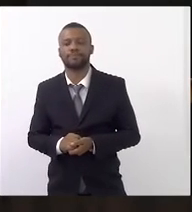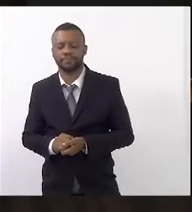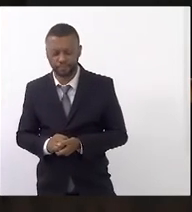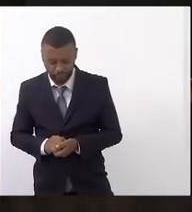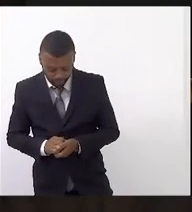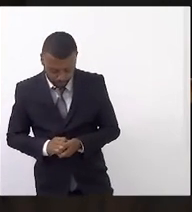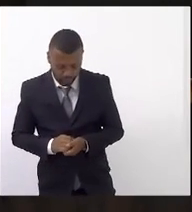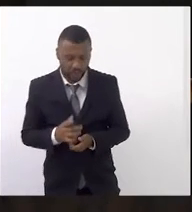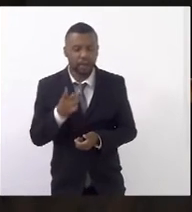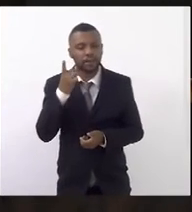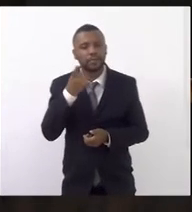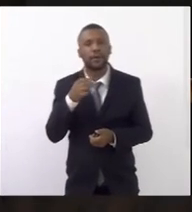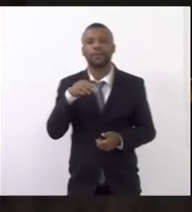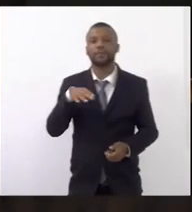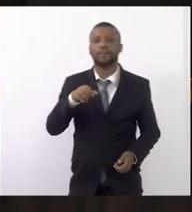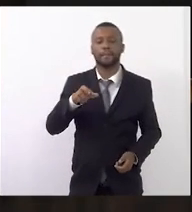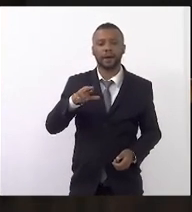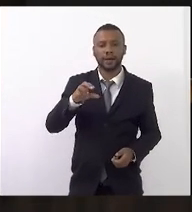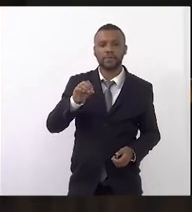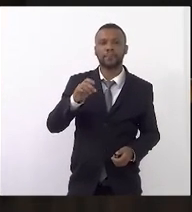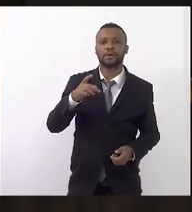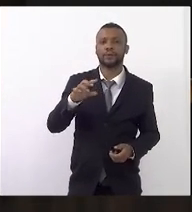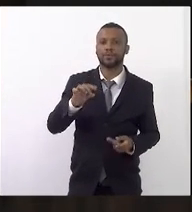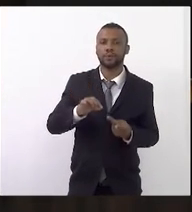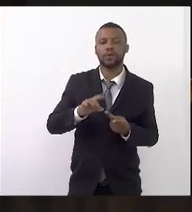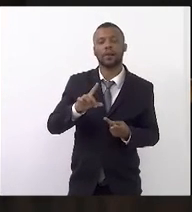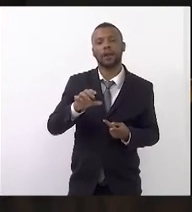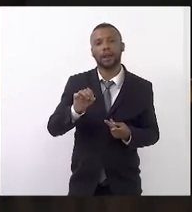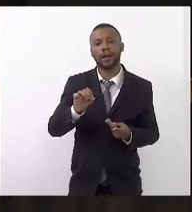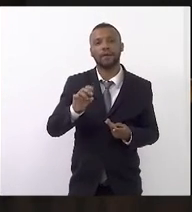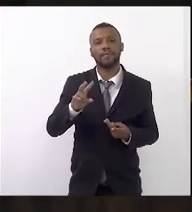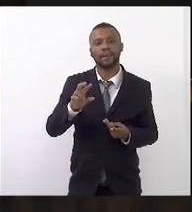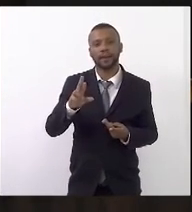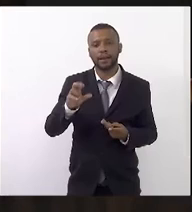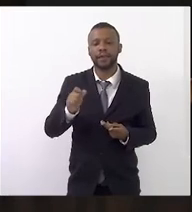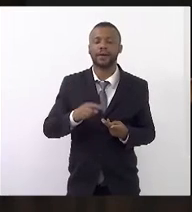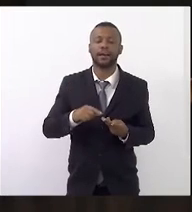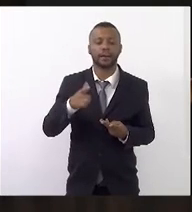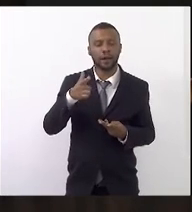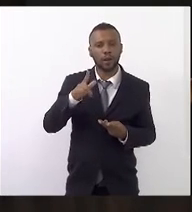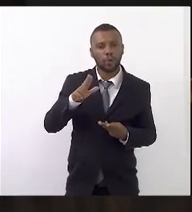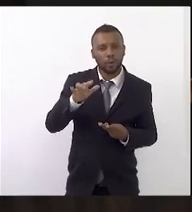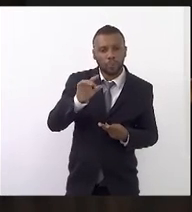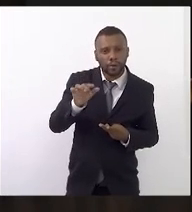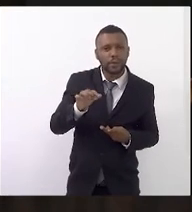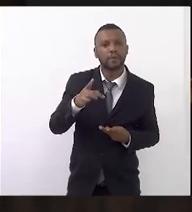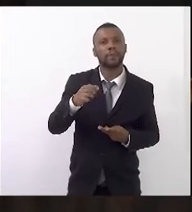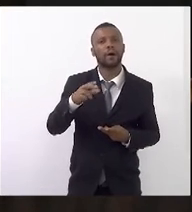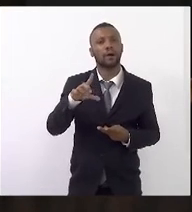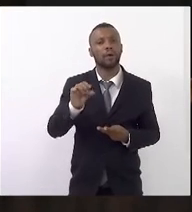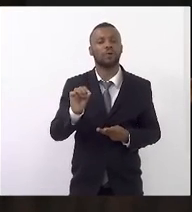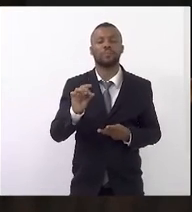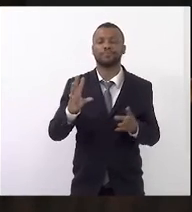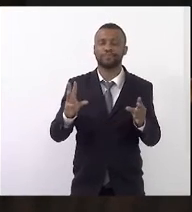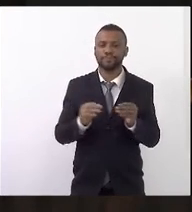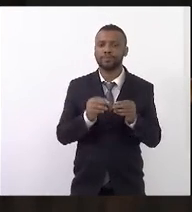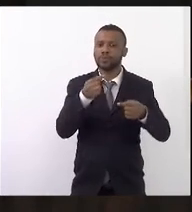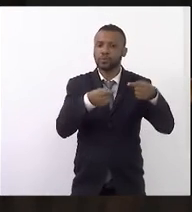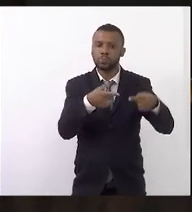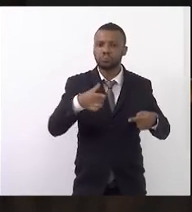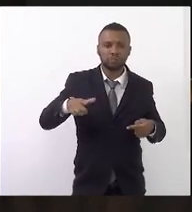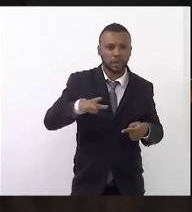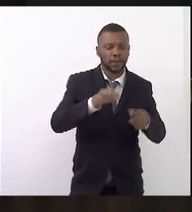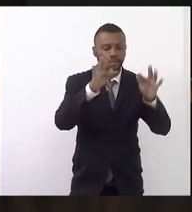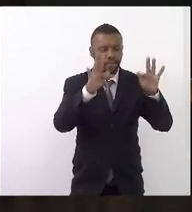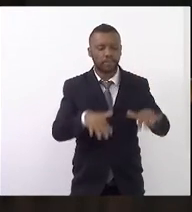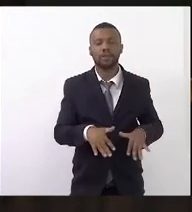Relatores, deputados Márcio Pacheco, Léo Vieira, Luiz Paulo, relator do vencido. Em discussão, no evento quem queira discutir, encerrada a